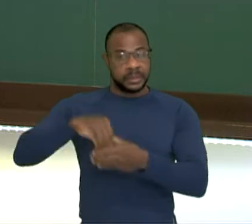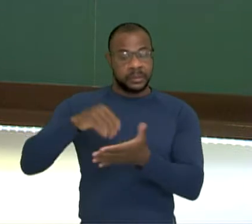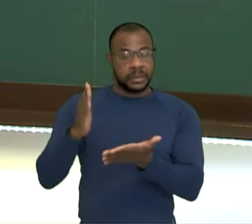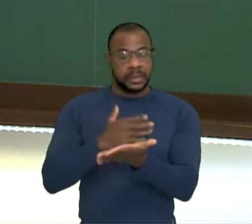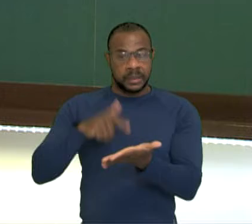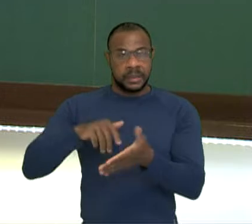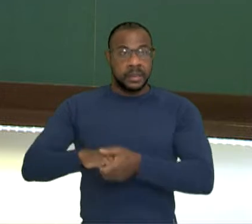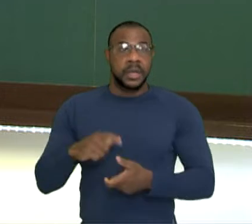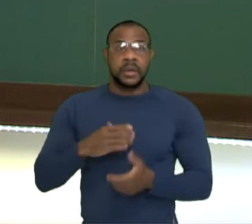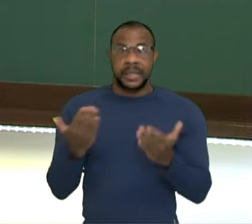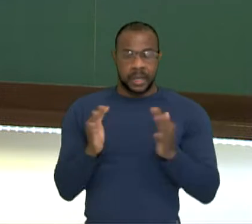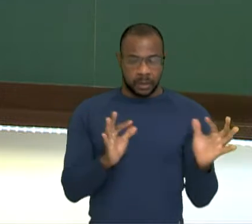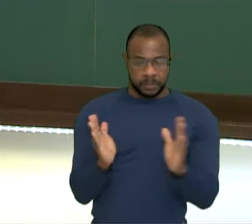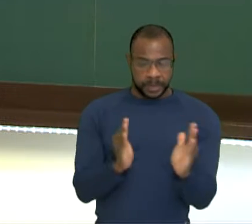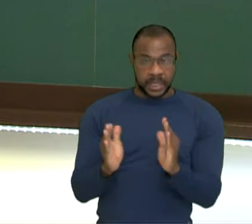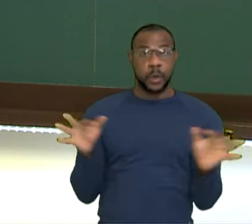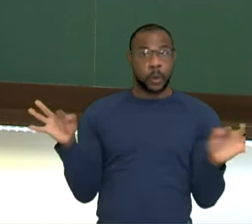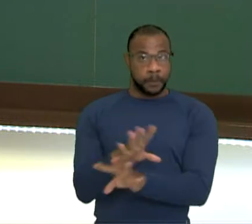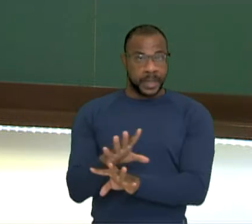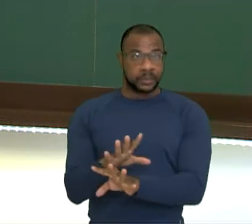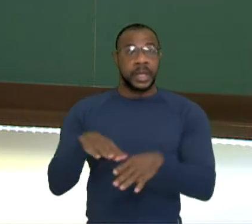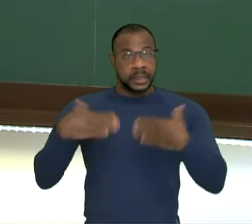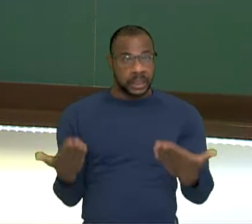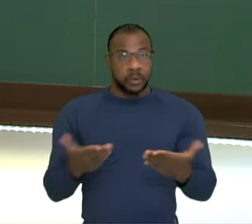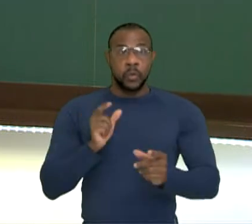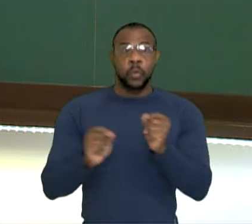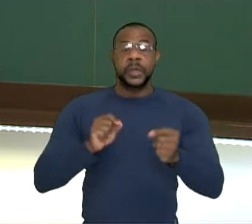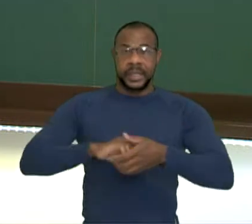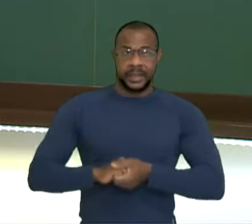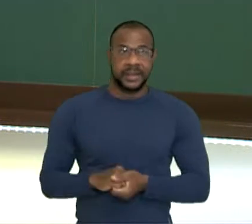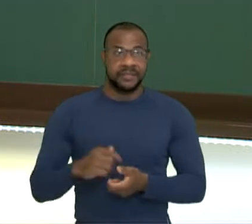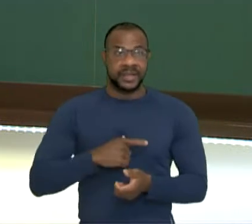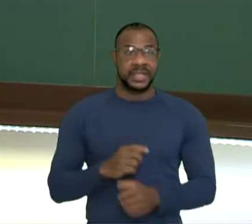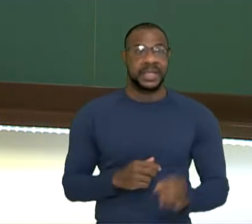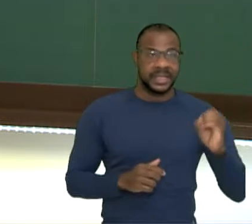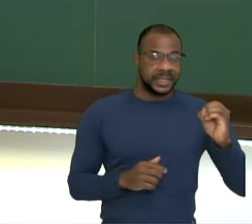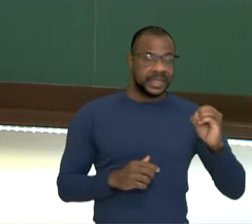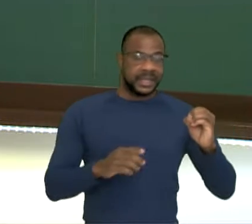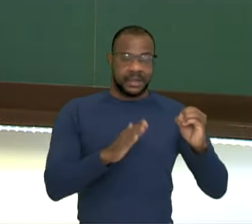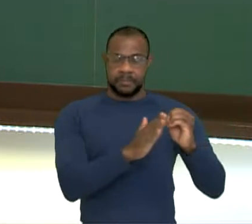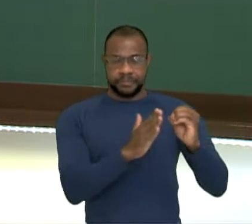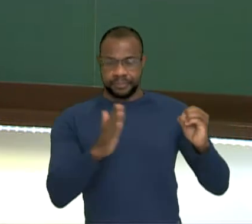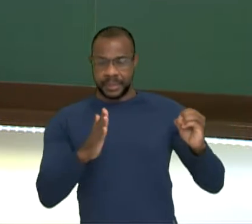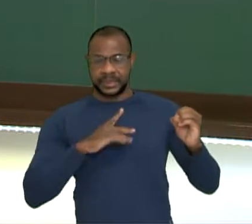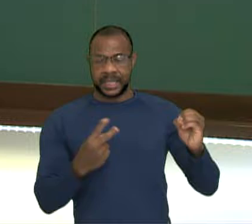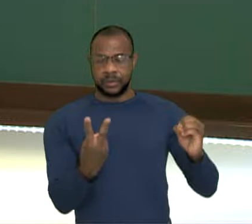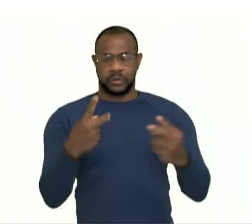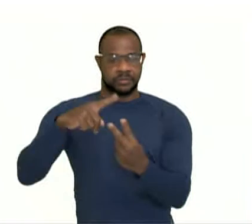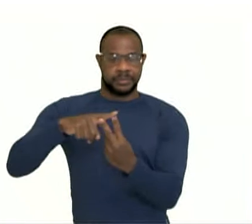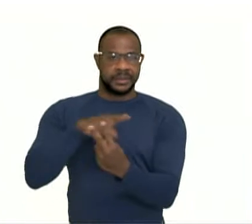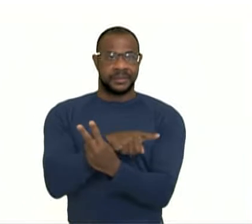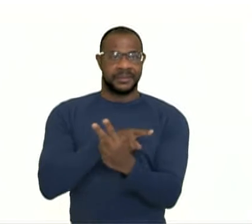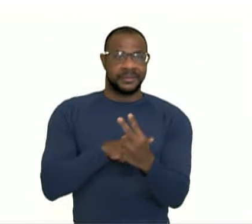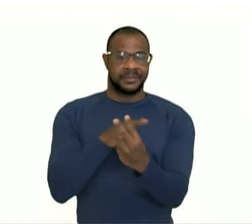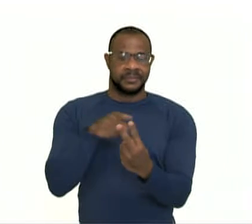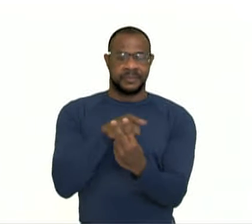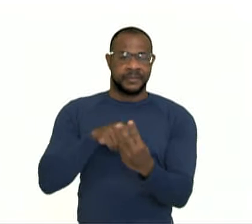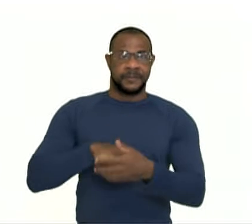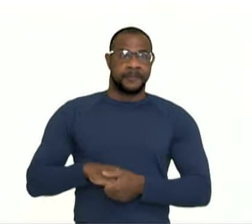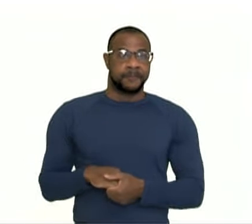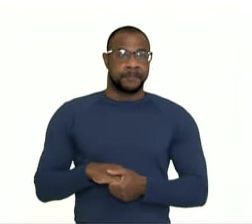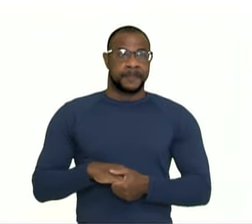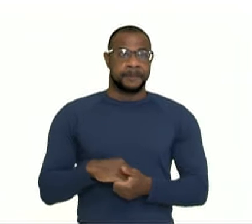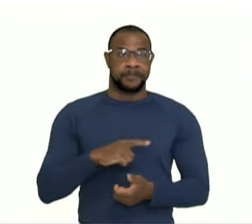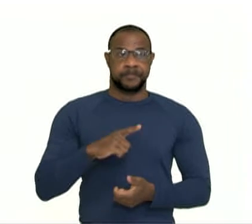ele quer um período completo, então ele vai ser de 0 até 2π. Então,